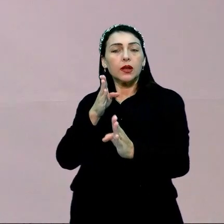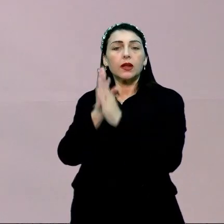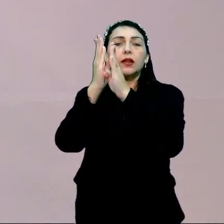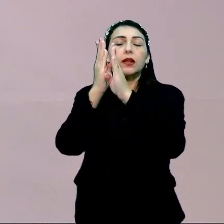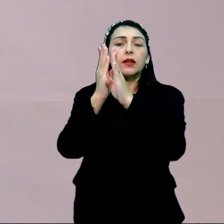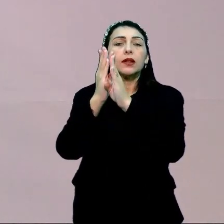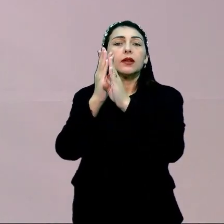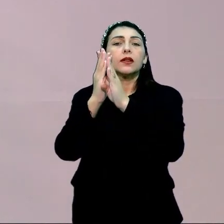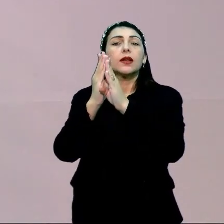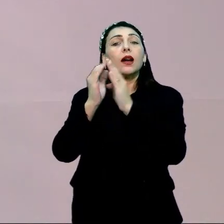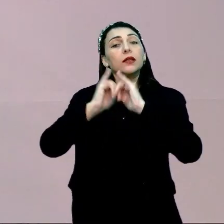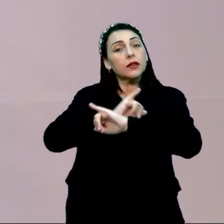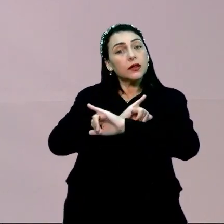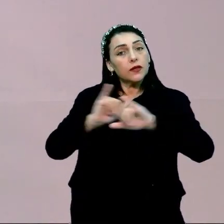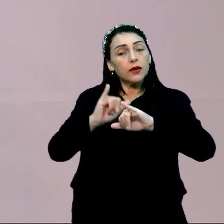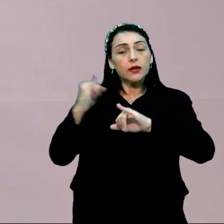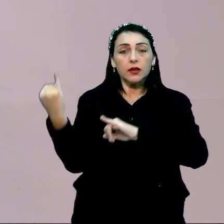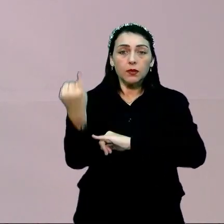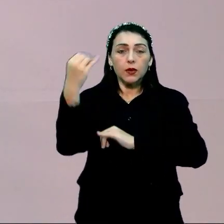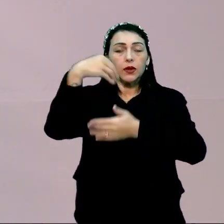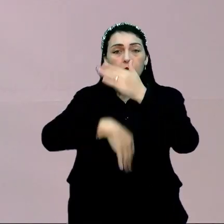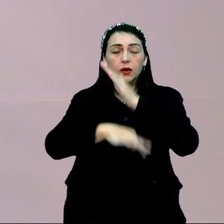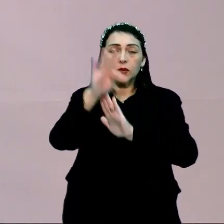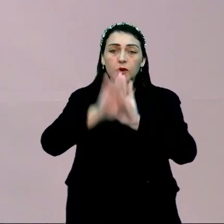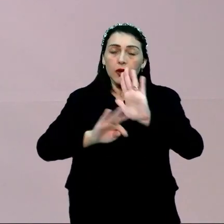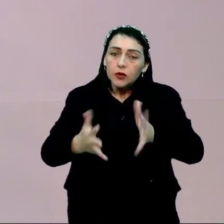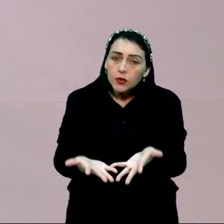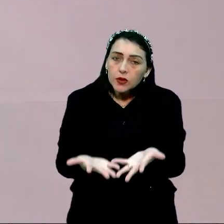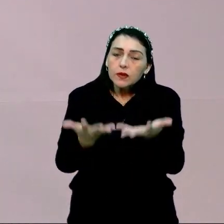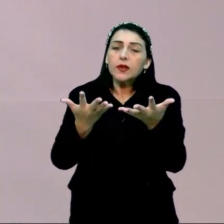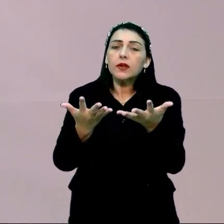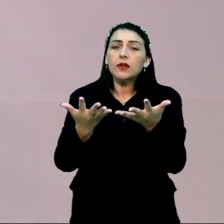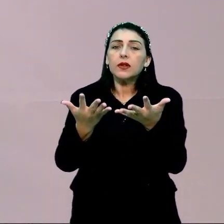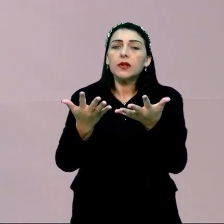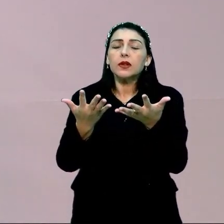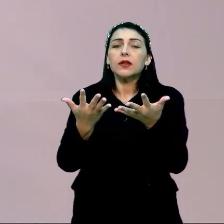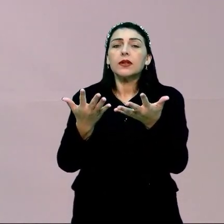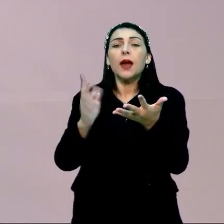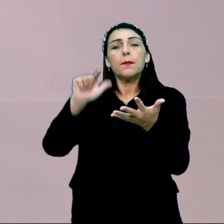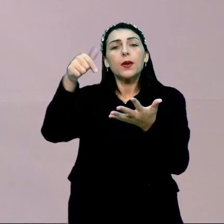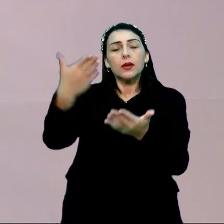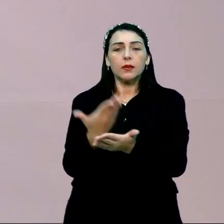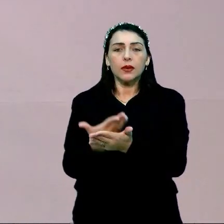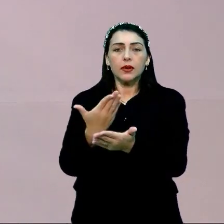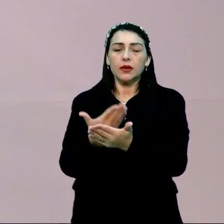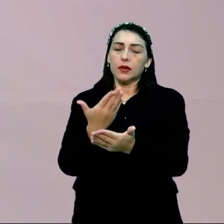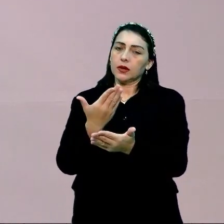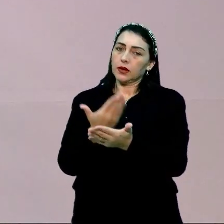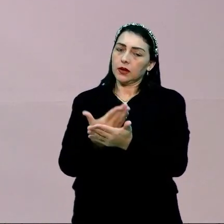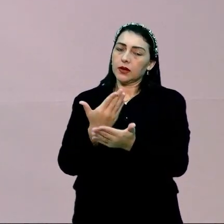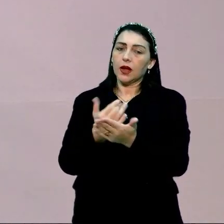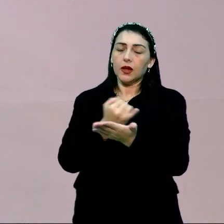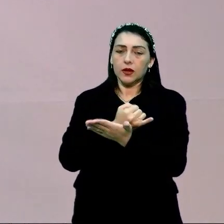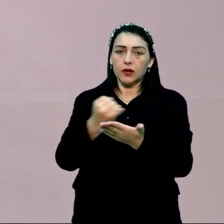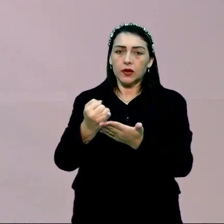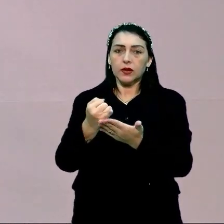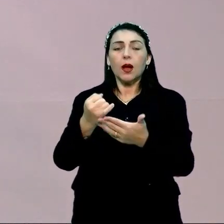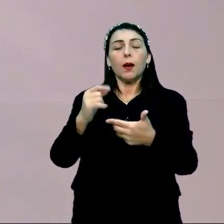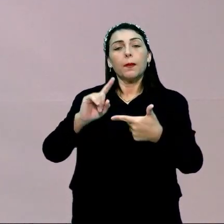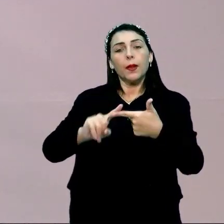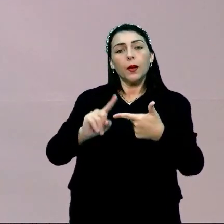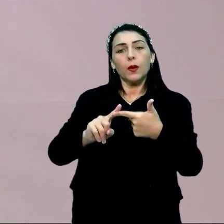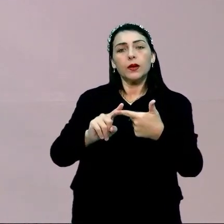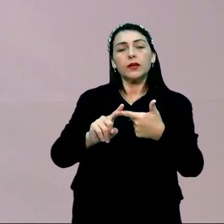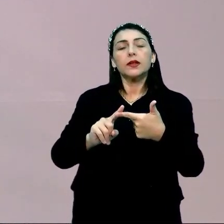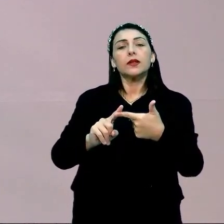identifica as informações importantes dentro dos textos motivadores. E aí, na próxima aula, nós estudaremos a introdução parte 2,